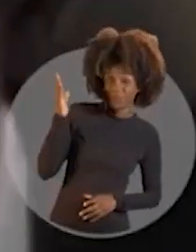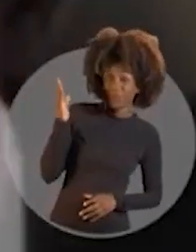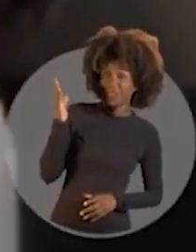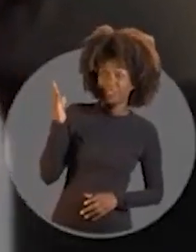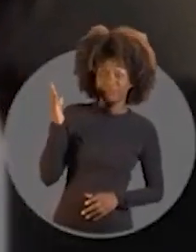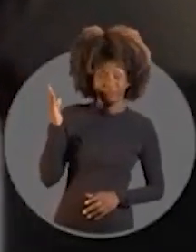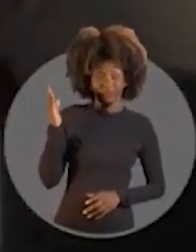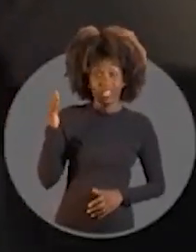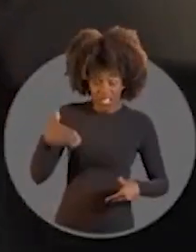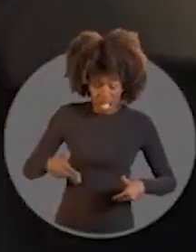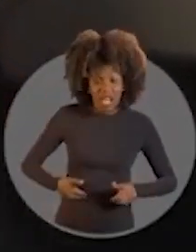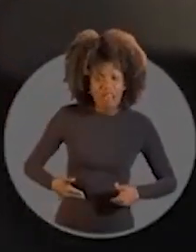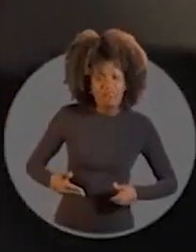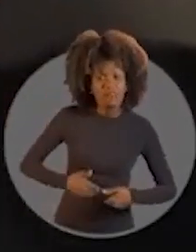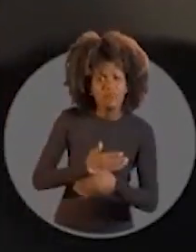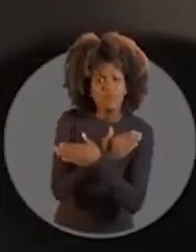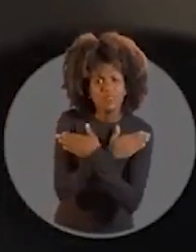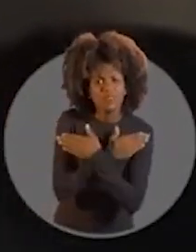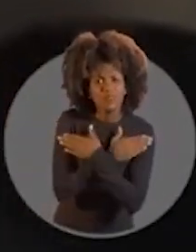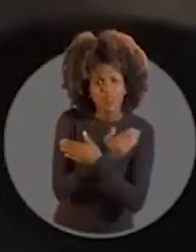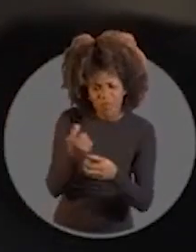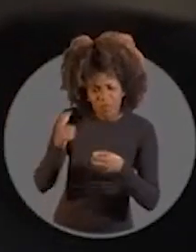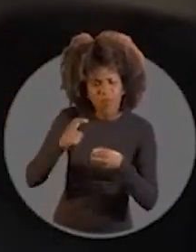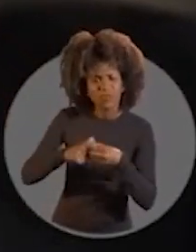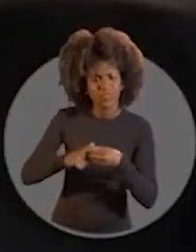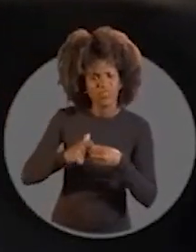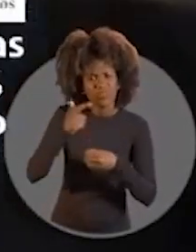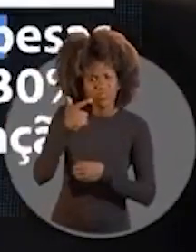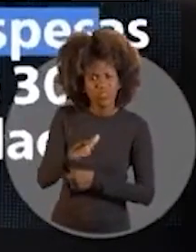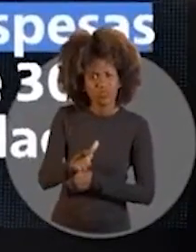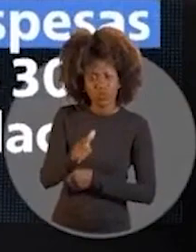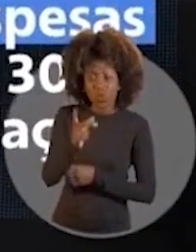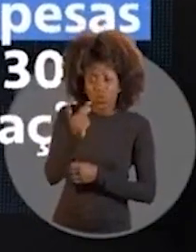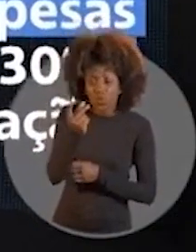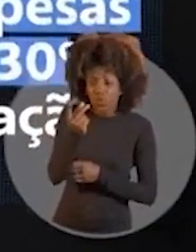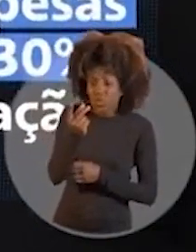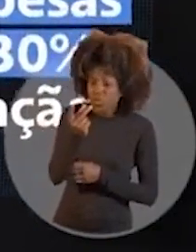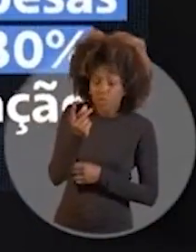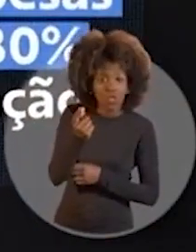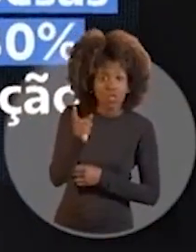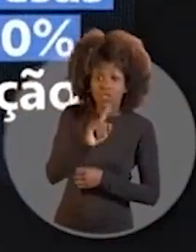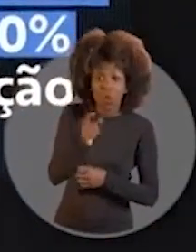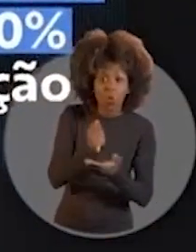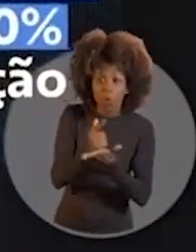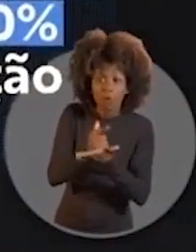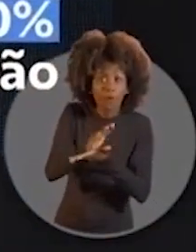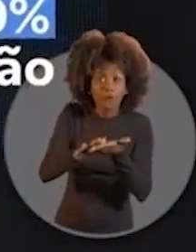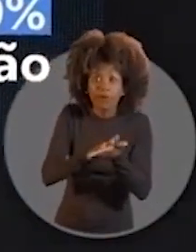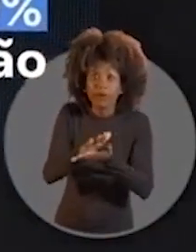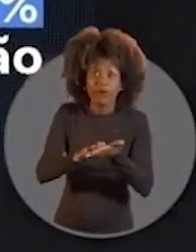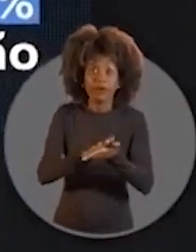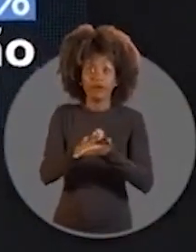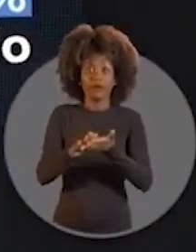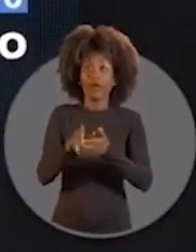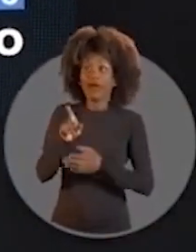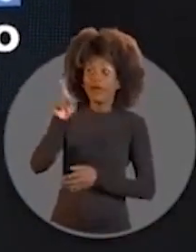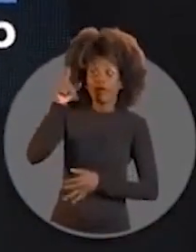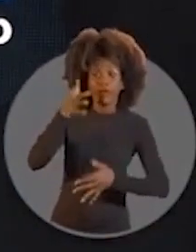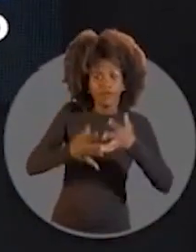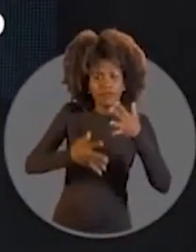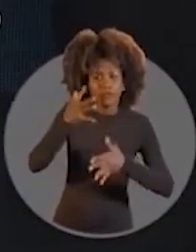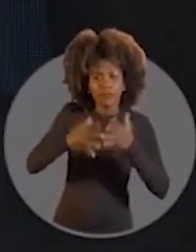ele, a fome e o desemprego voltaram. O dinheiro não compra mais nada. Ele só atrapalha a